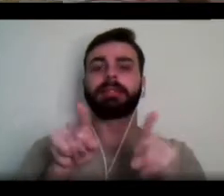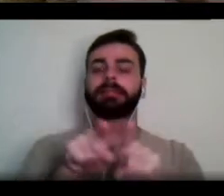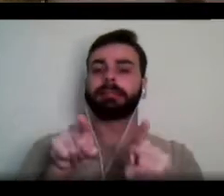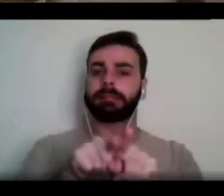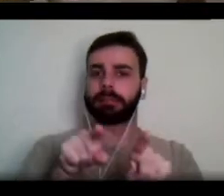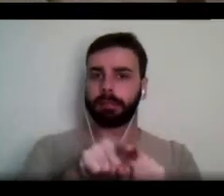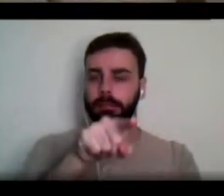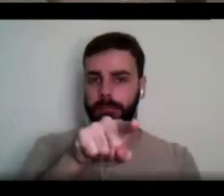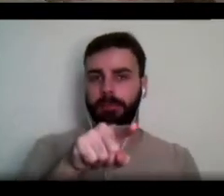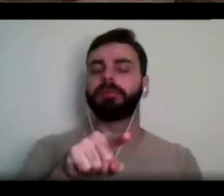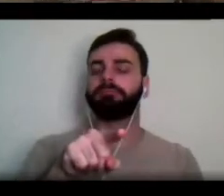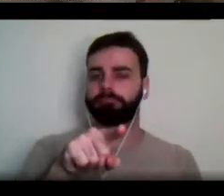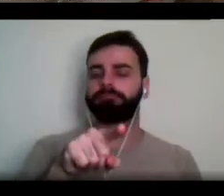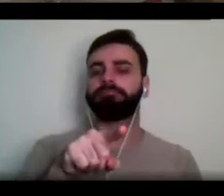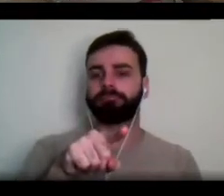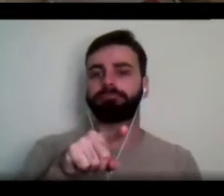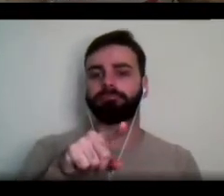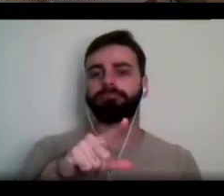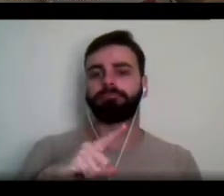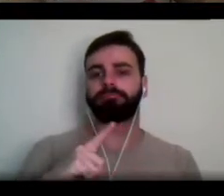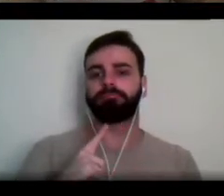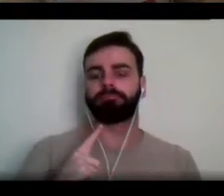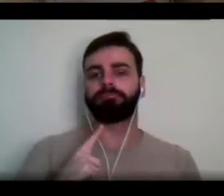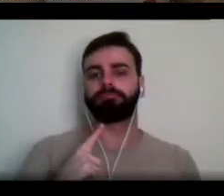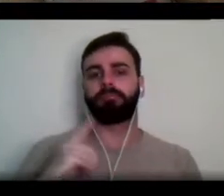Esse exercício também é um exercício